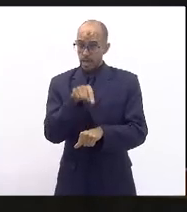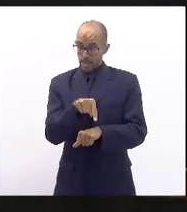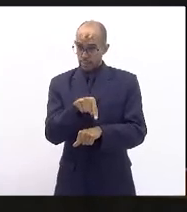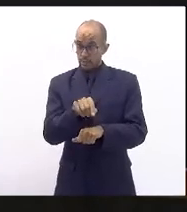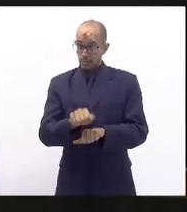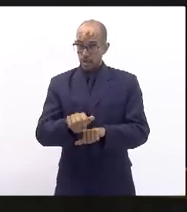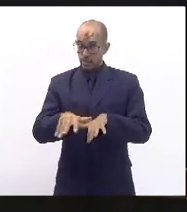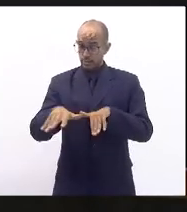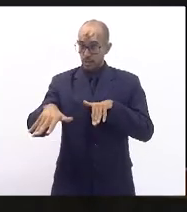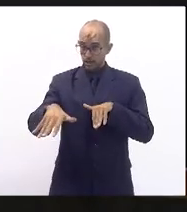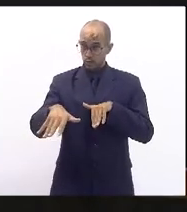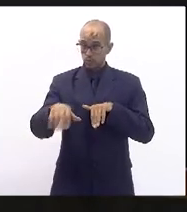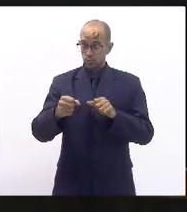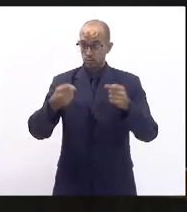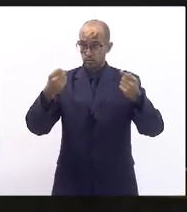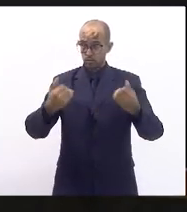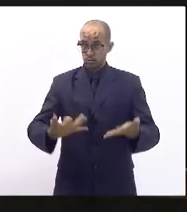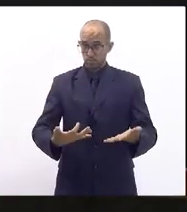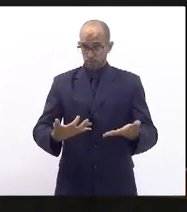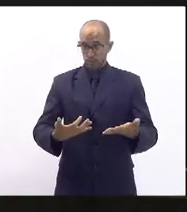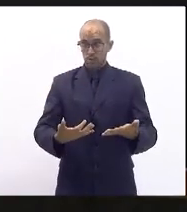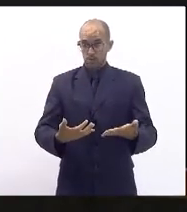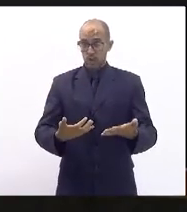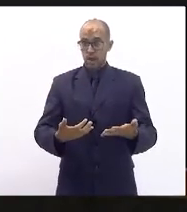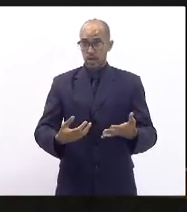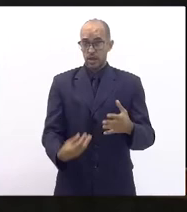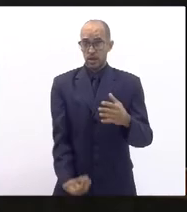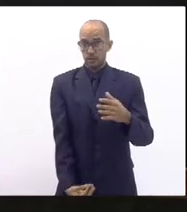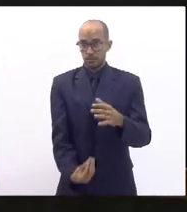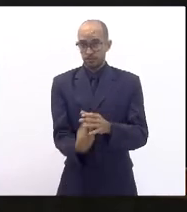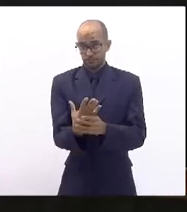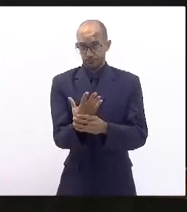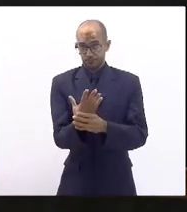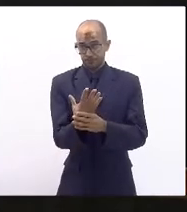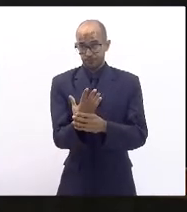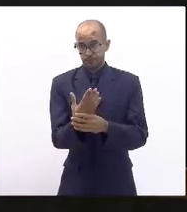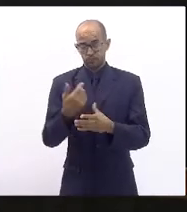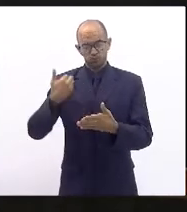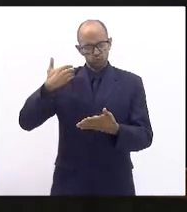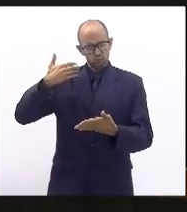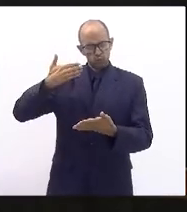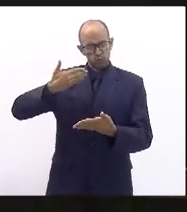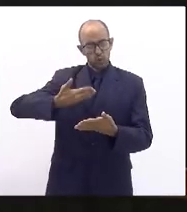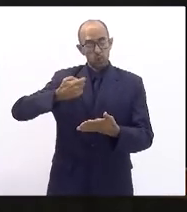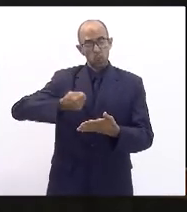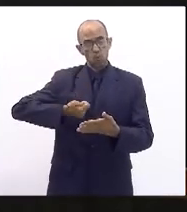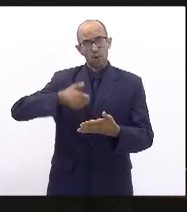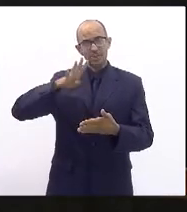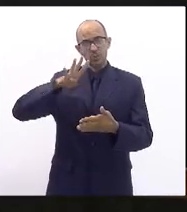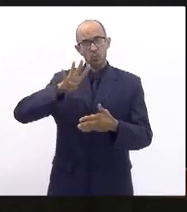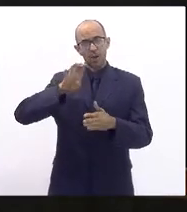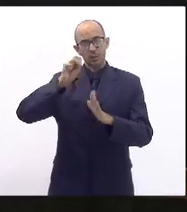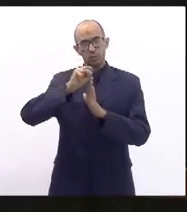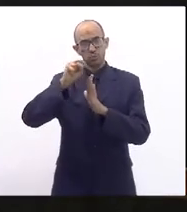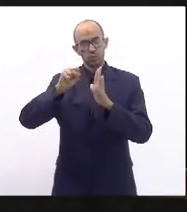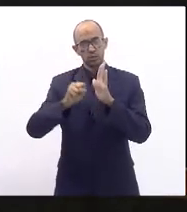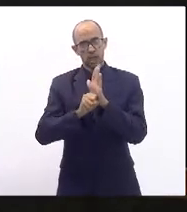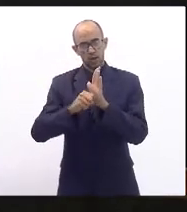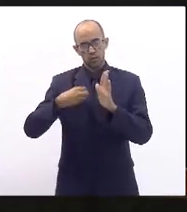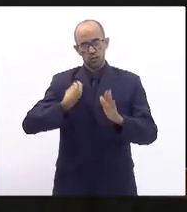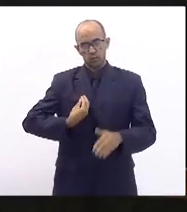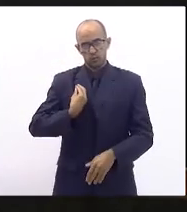que acabo de descrever a sua origem ao longo de quase quatro séculos de